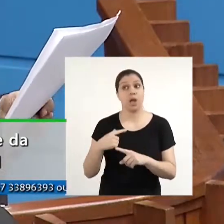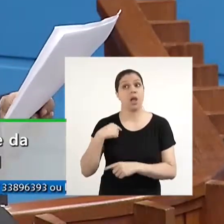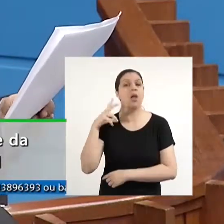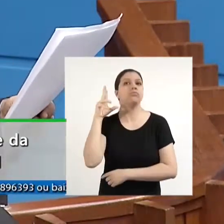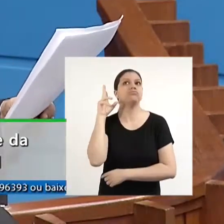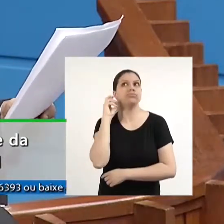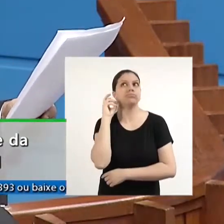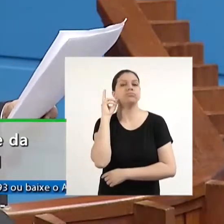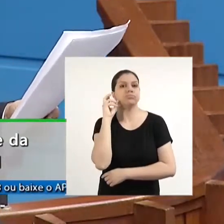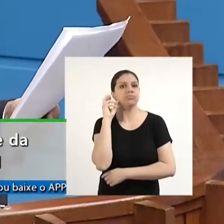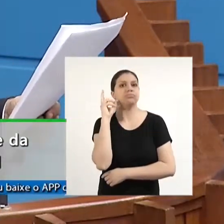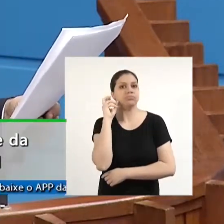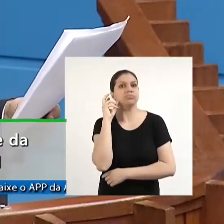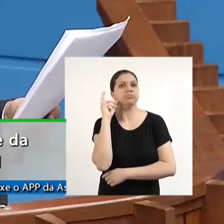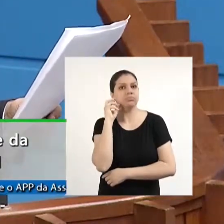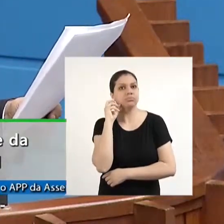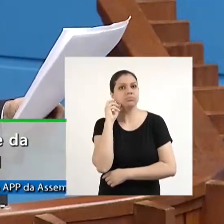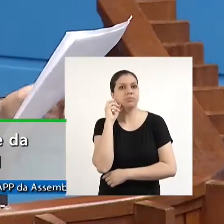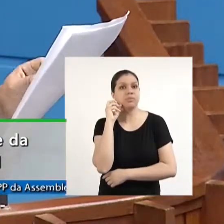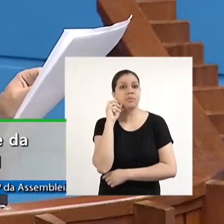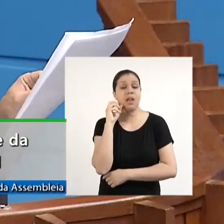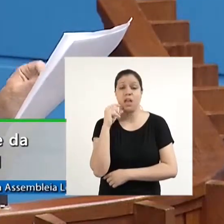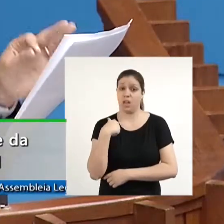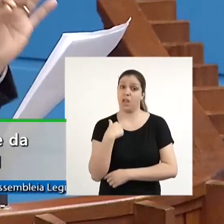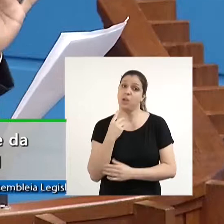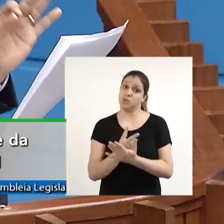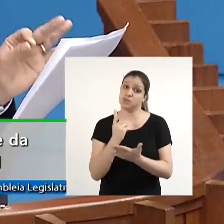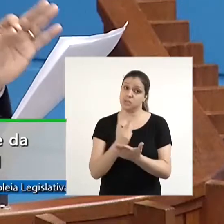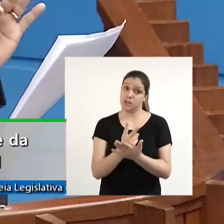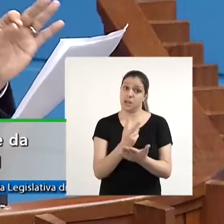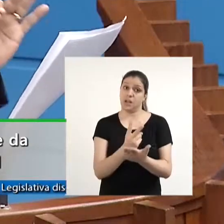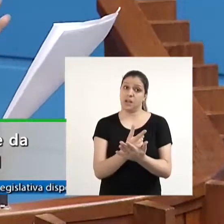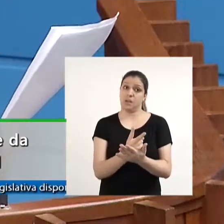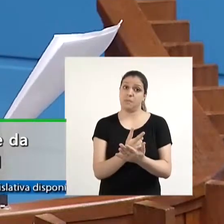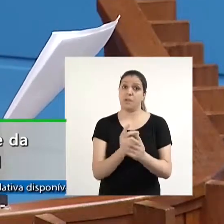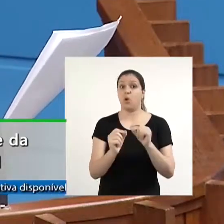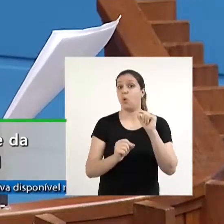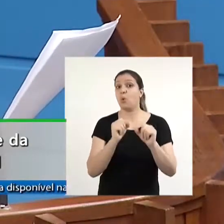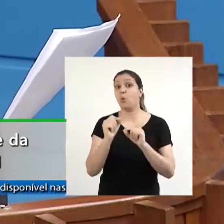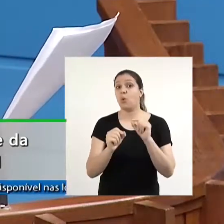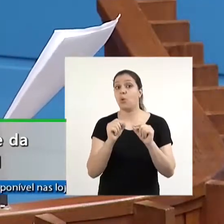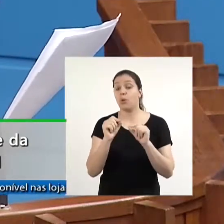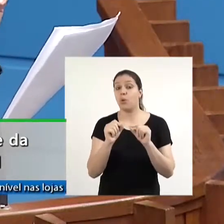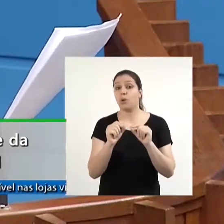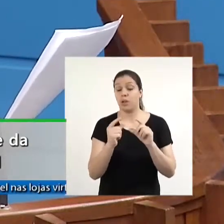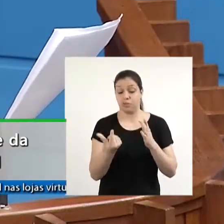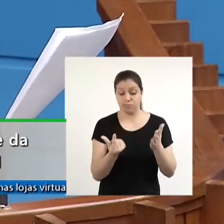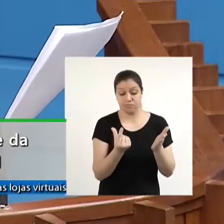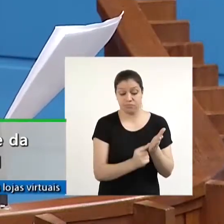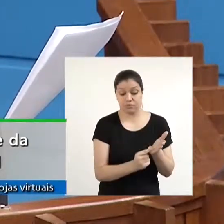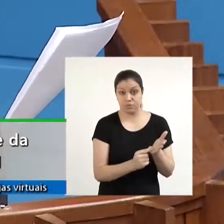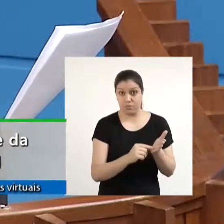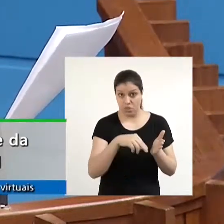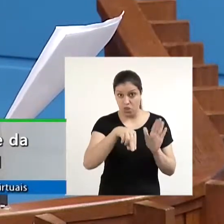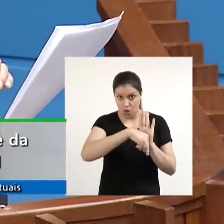Por isso, em meu boletim sempre constava a seguinte observação, diz a cantora